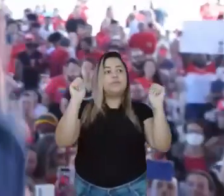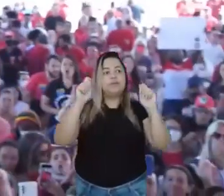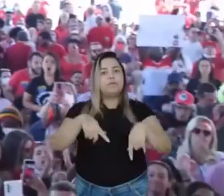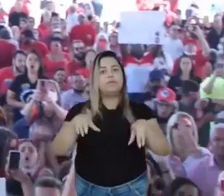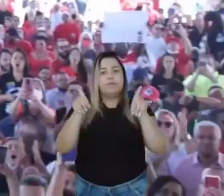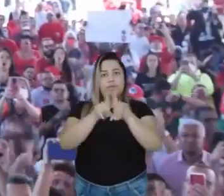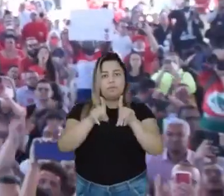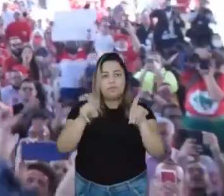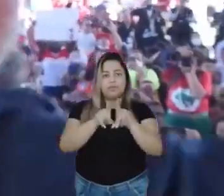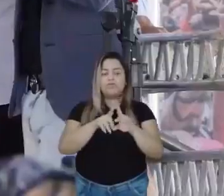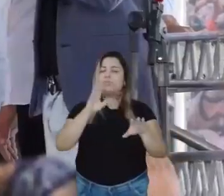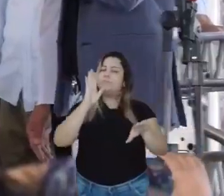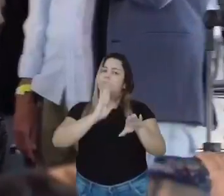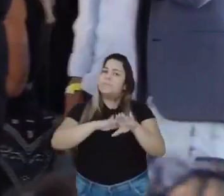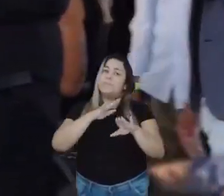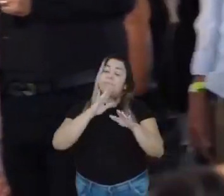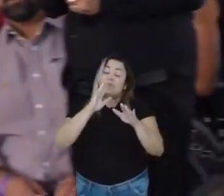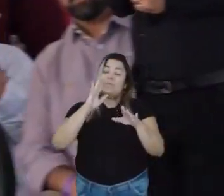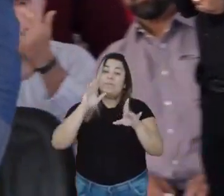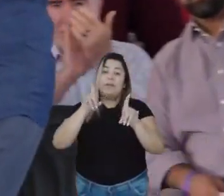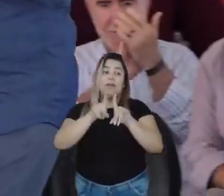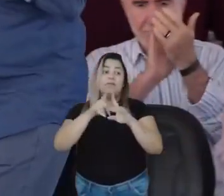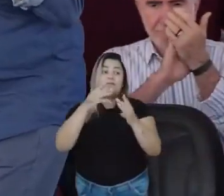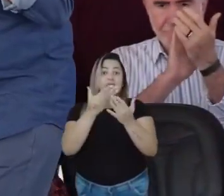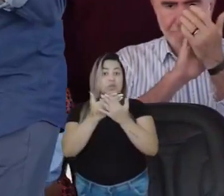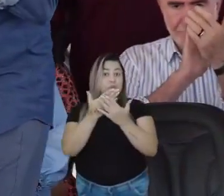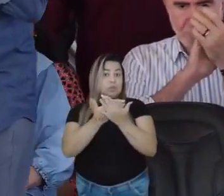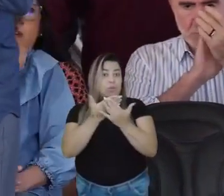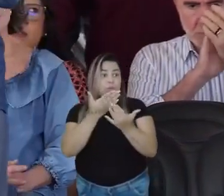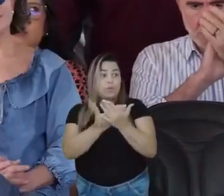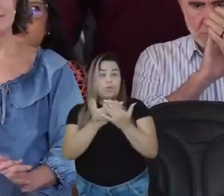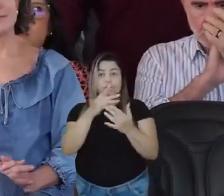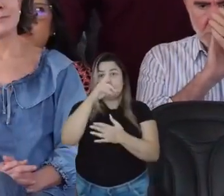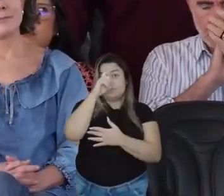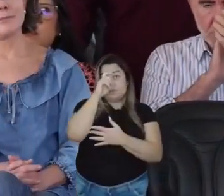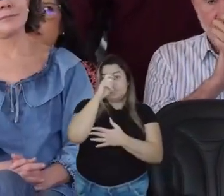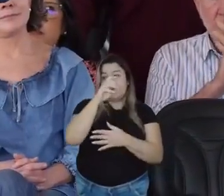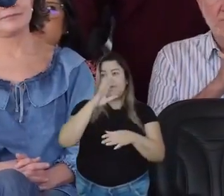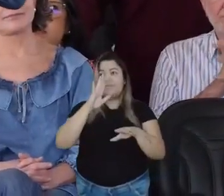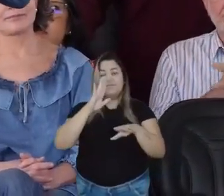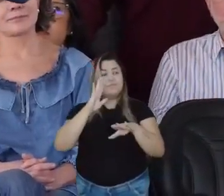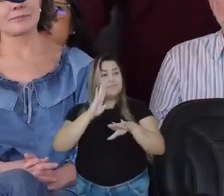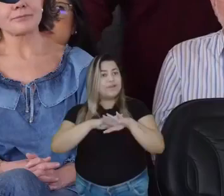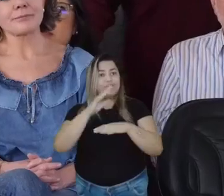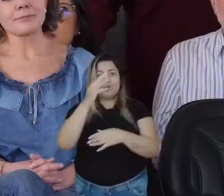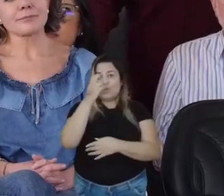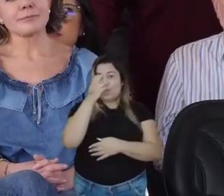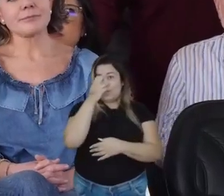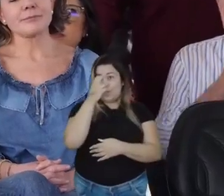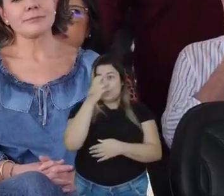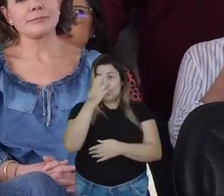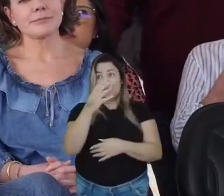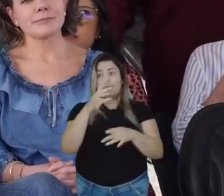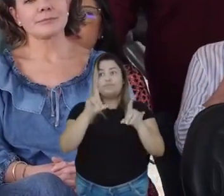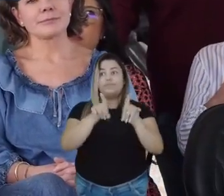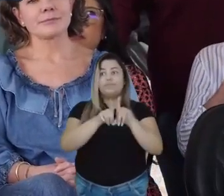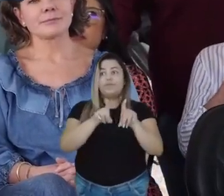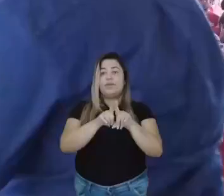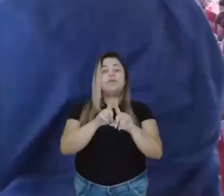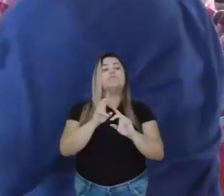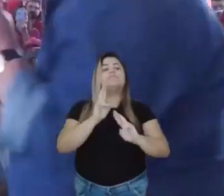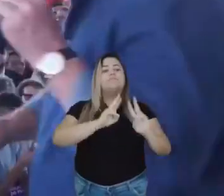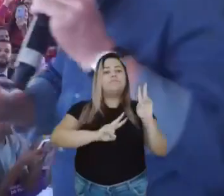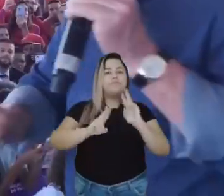mais hospital, é de mais livro, é de mais cultura. Porque, veja, nós vamos, se